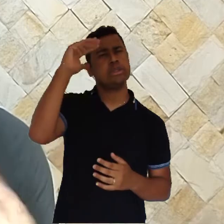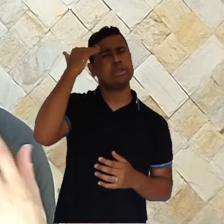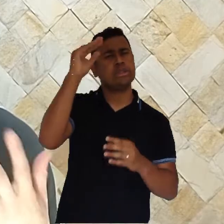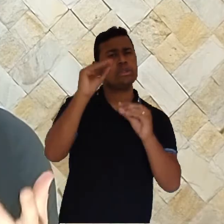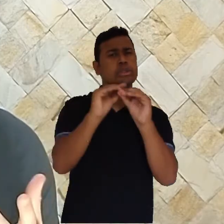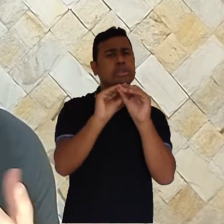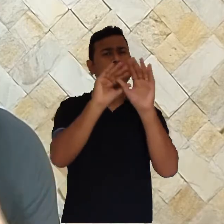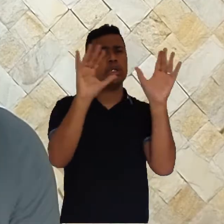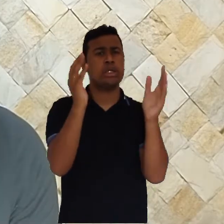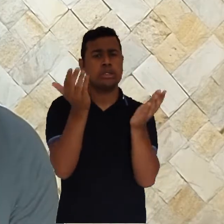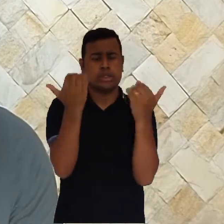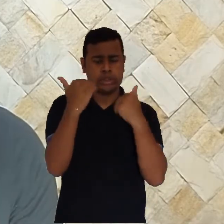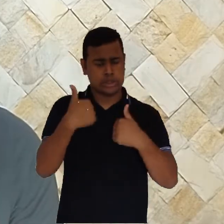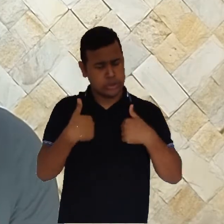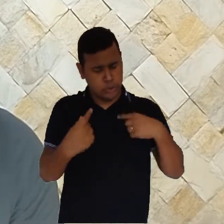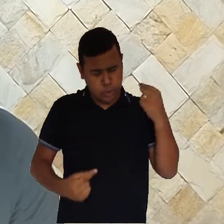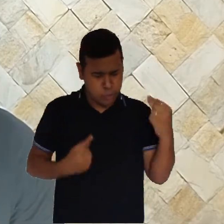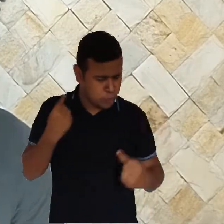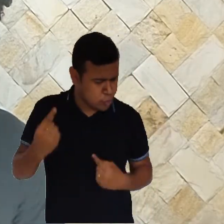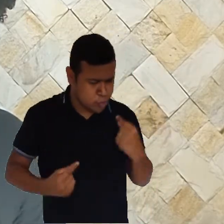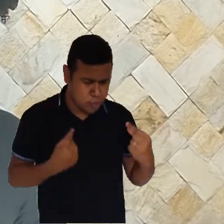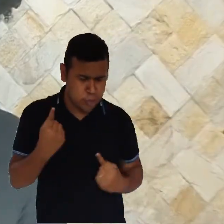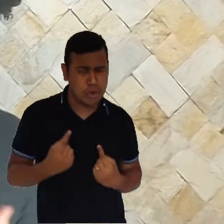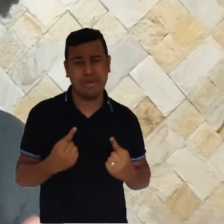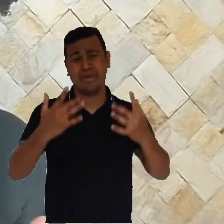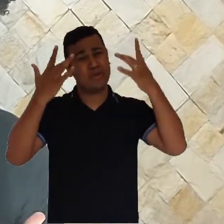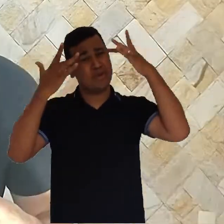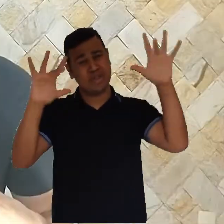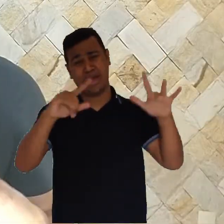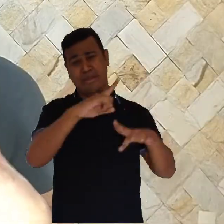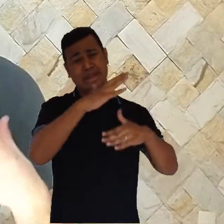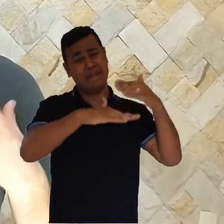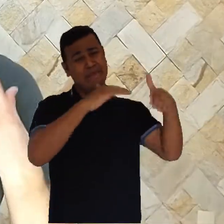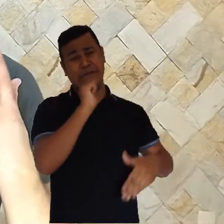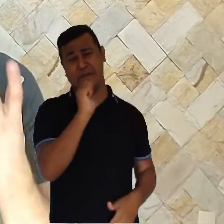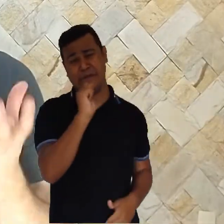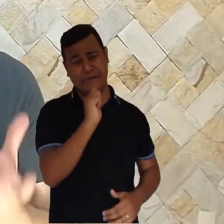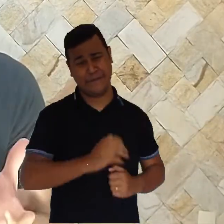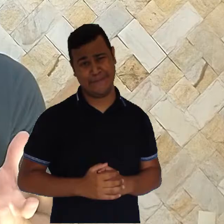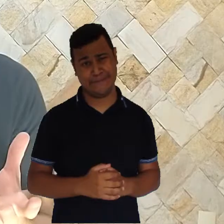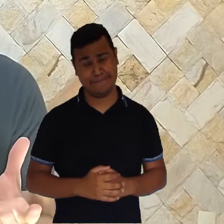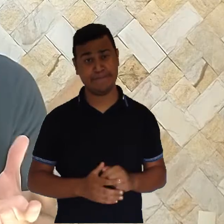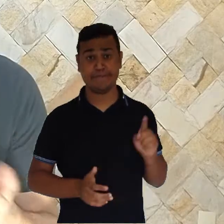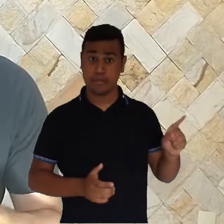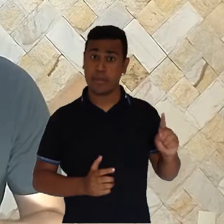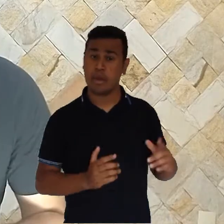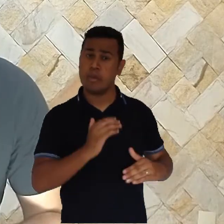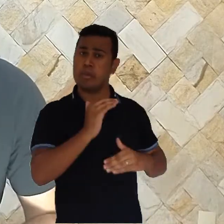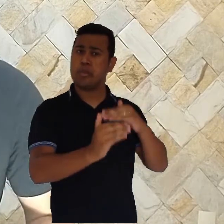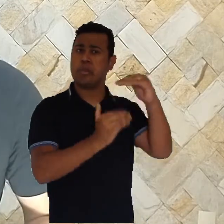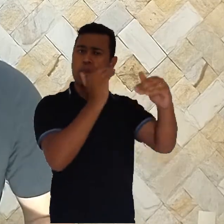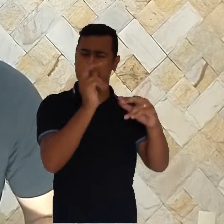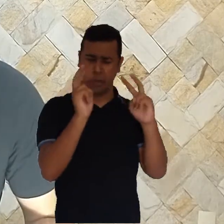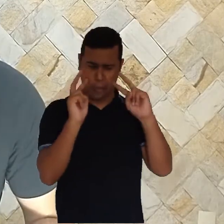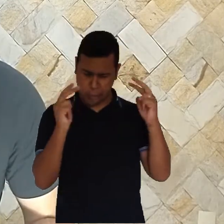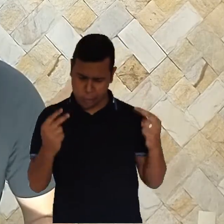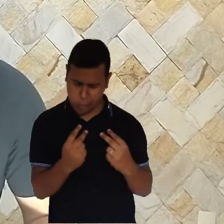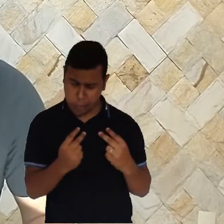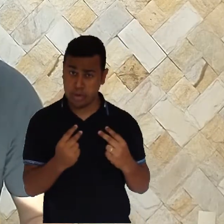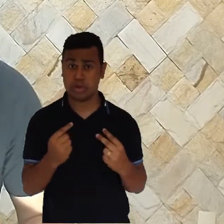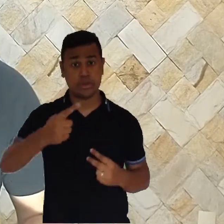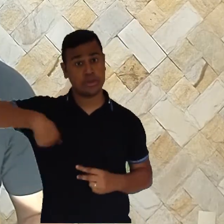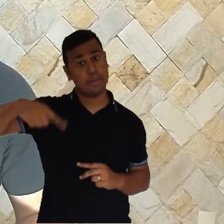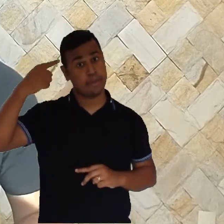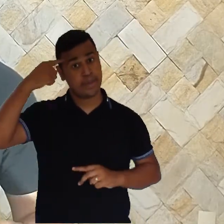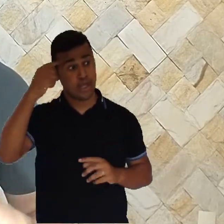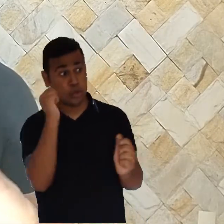está acontecendo consigo não estão completamente desenvolvidas. Como o adolescente está criando sua visão sobre si, pensar junto com ele,